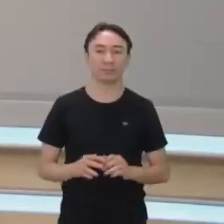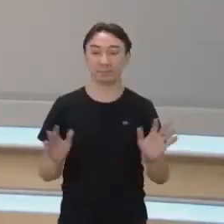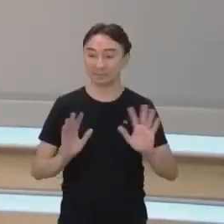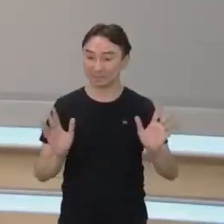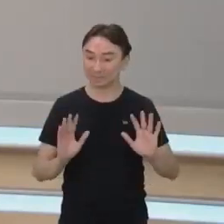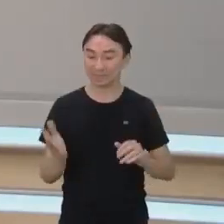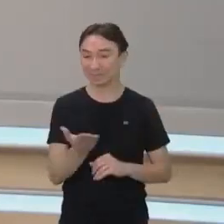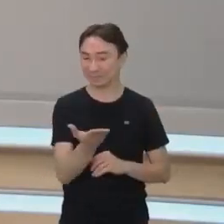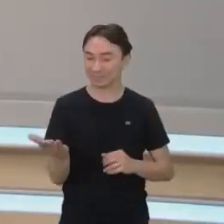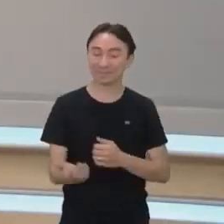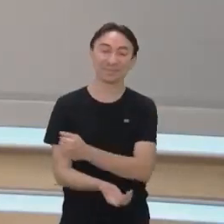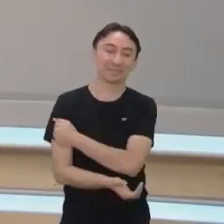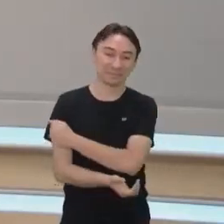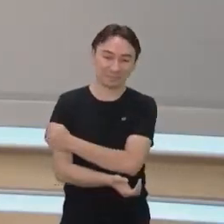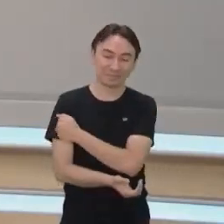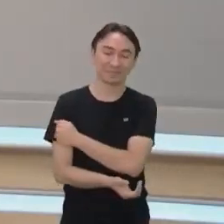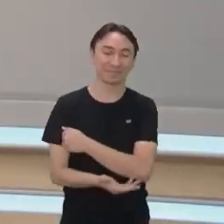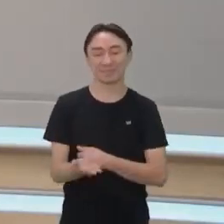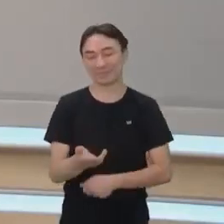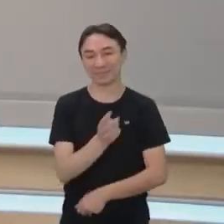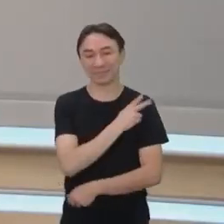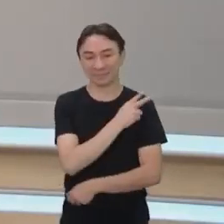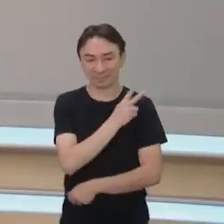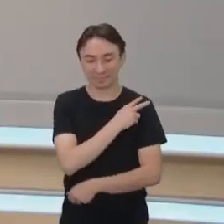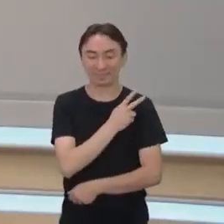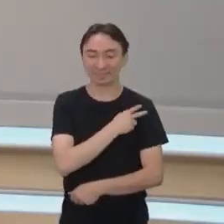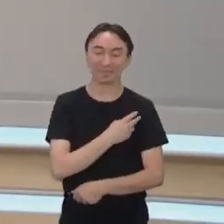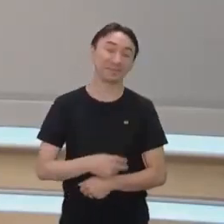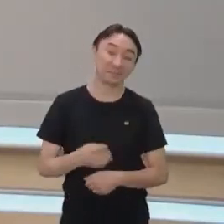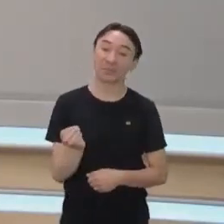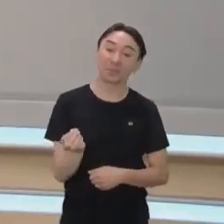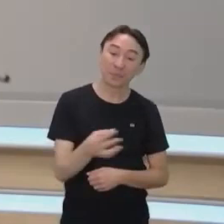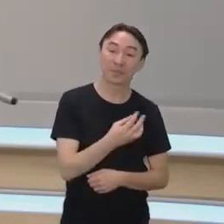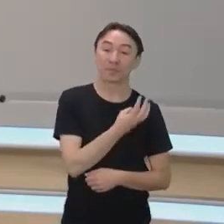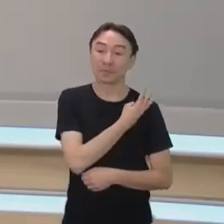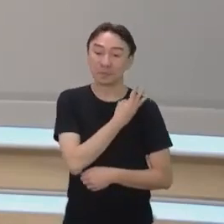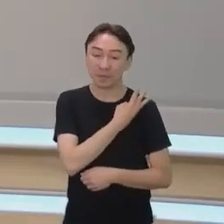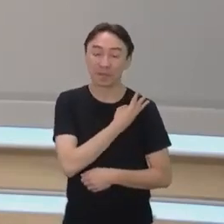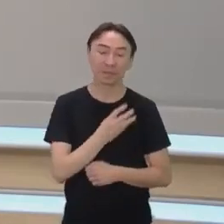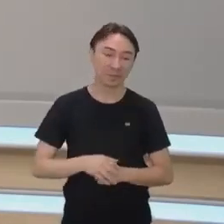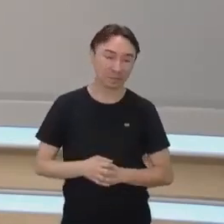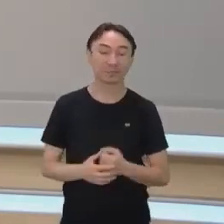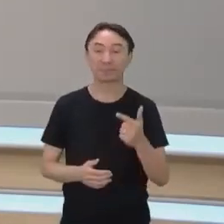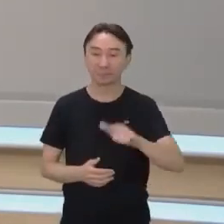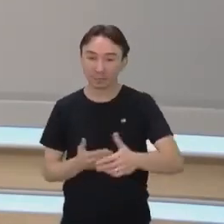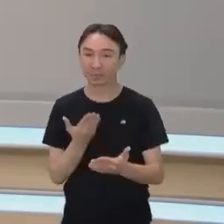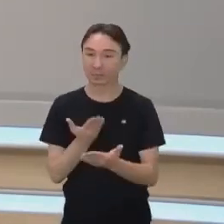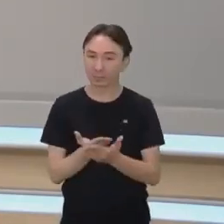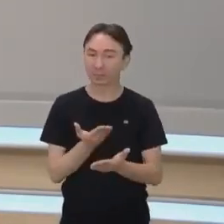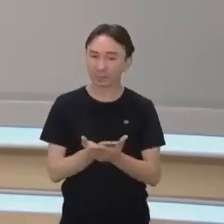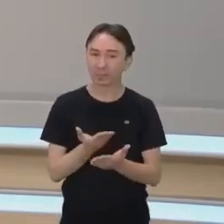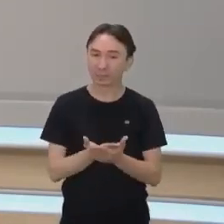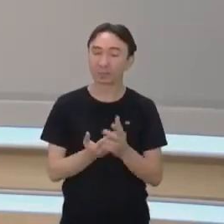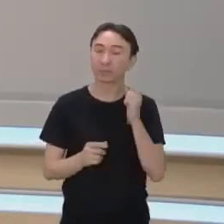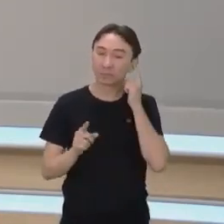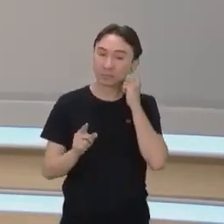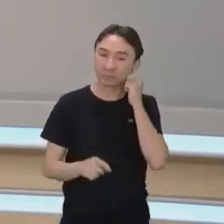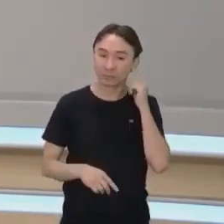Olá, estudantes da segunda série do novo ensino médio da Rede Estadual Paulista. Vamos começar mais uma aula do componente